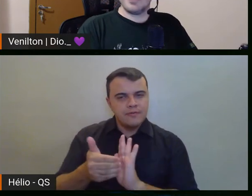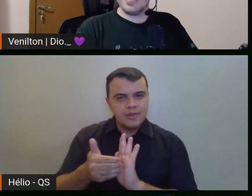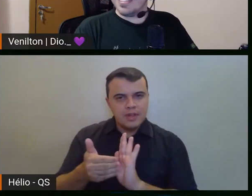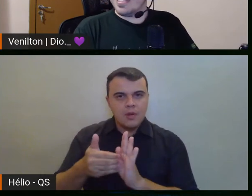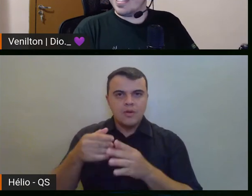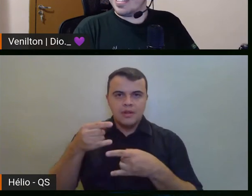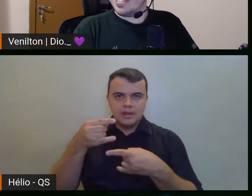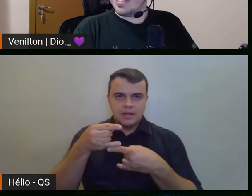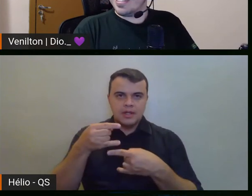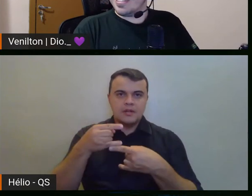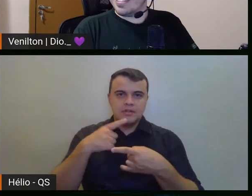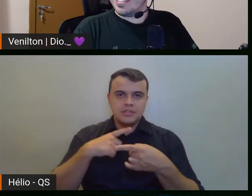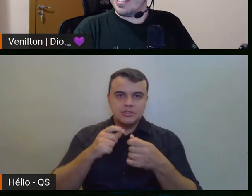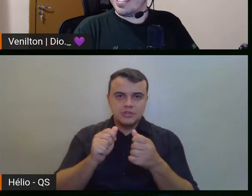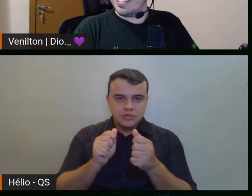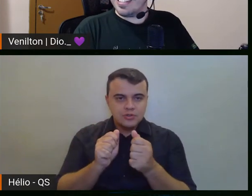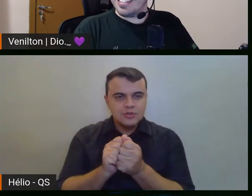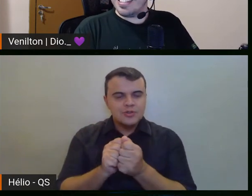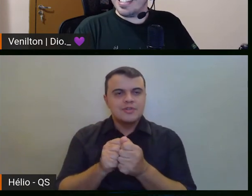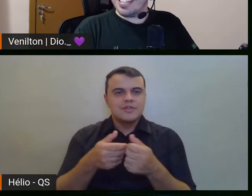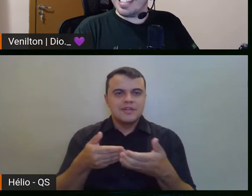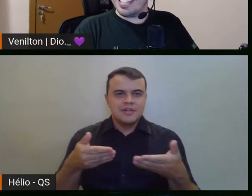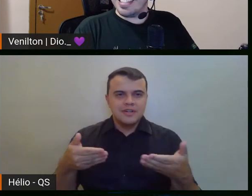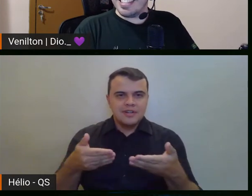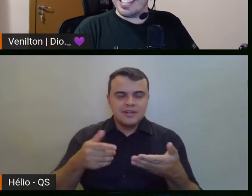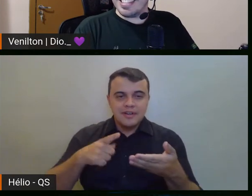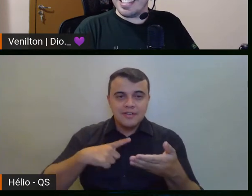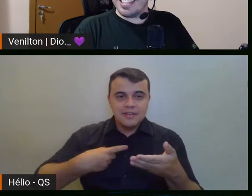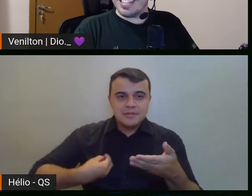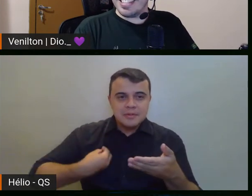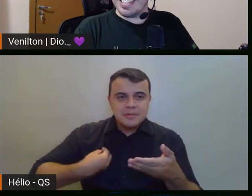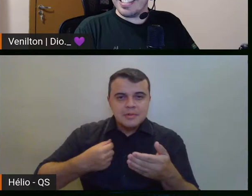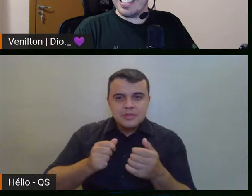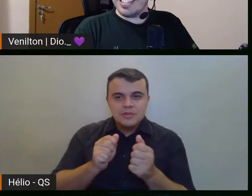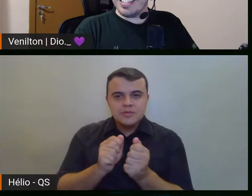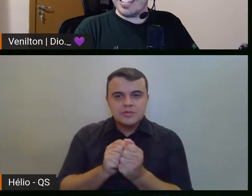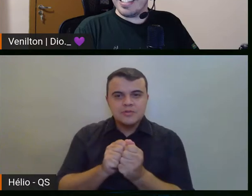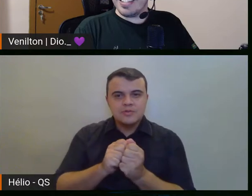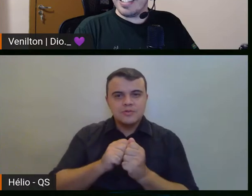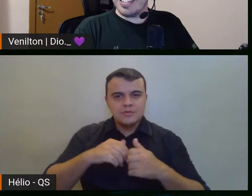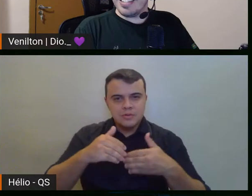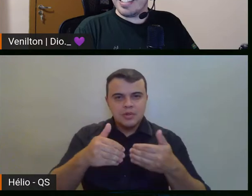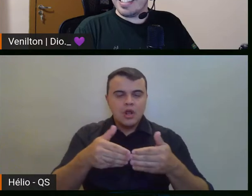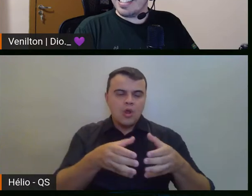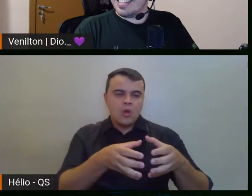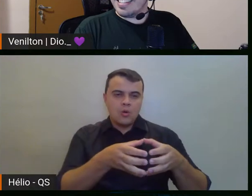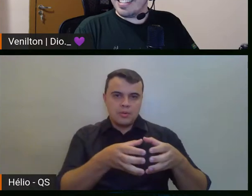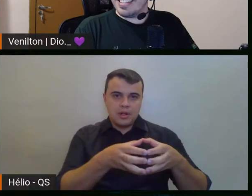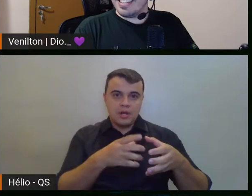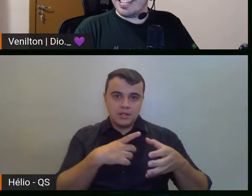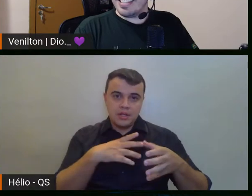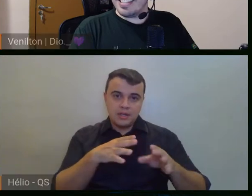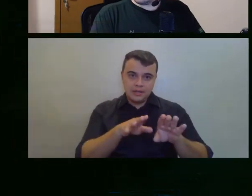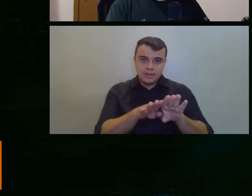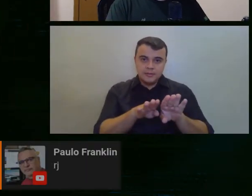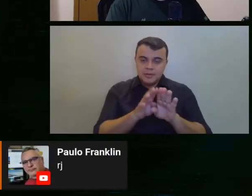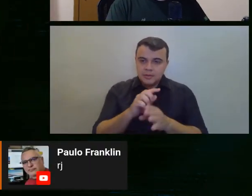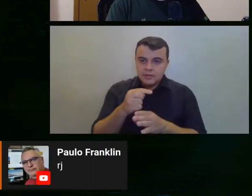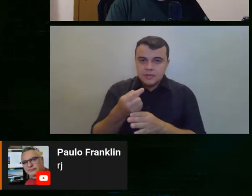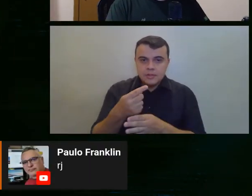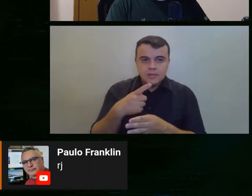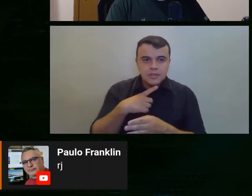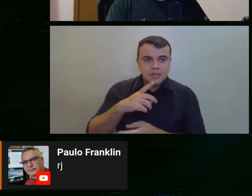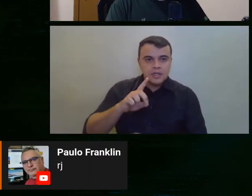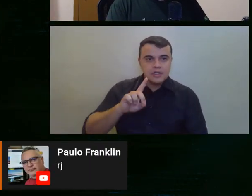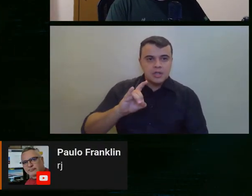e tiver com a gente aqui até o final para você fazer parte de uma grande comunidade além da nós temos a comunidade